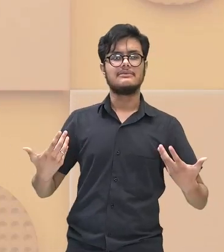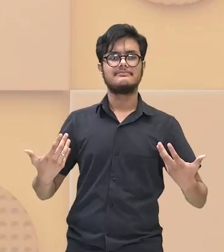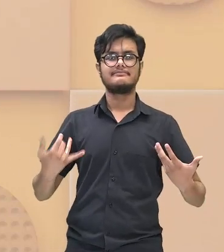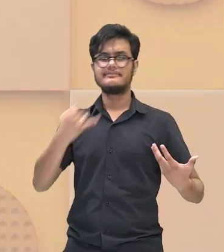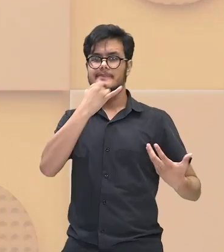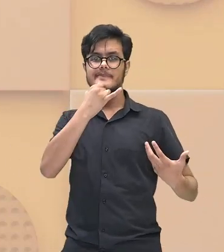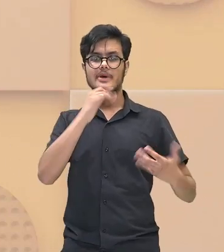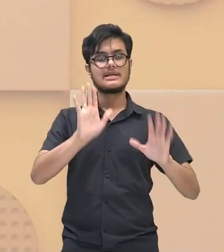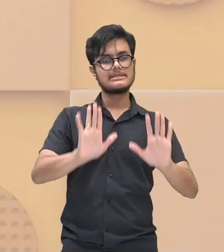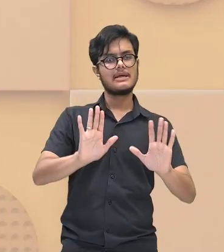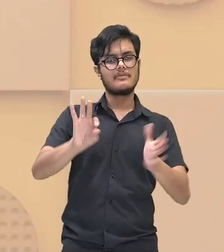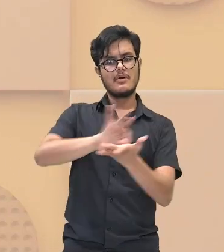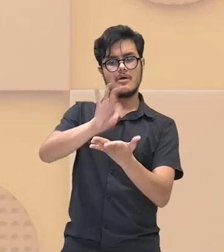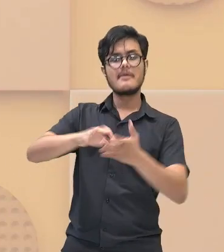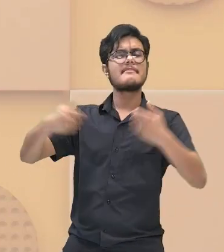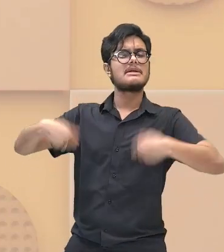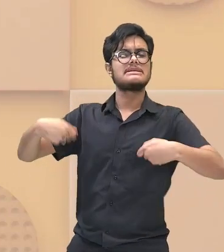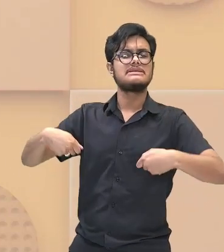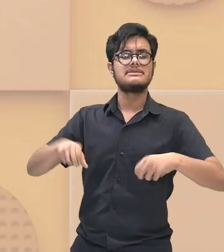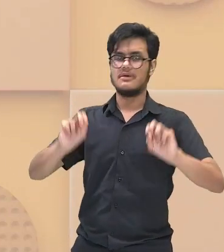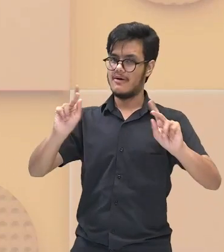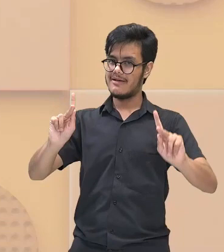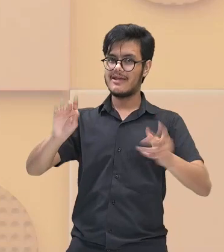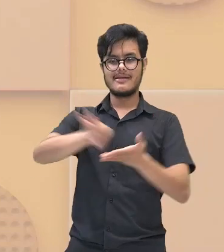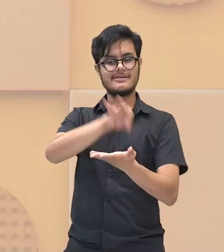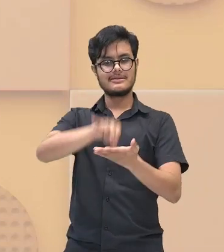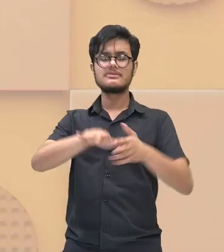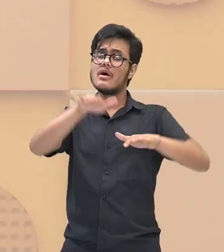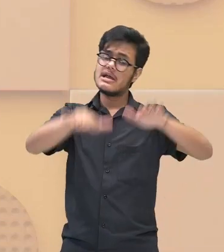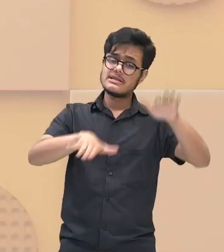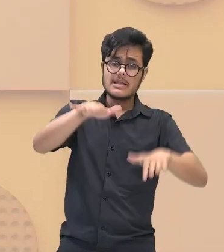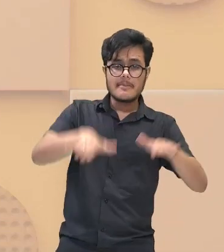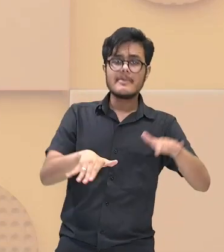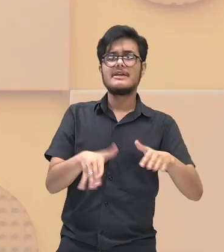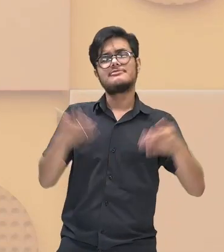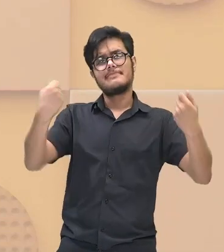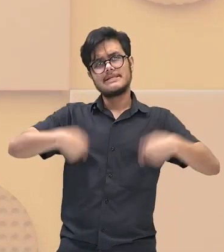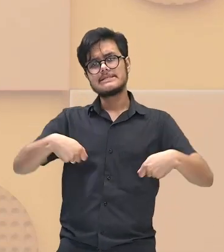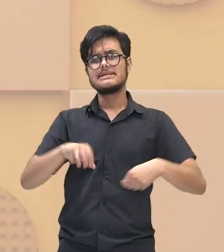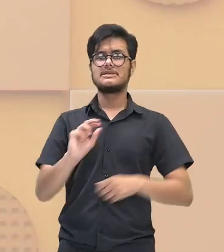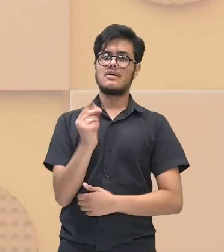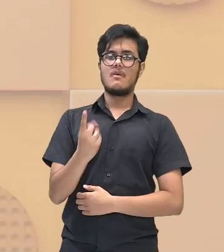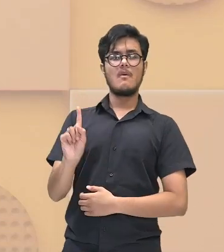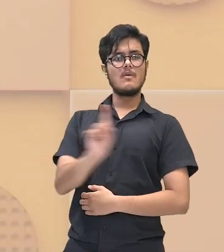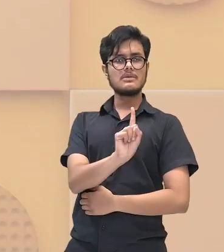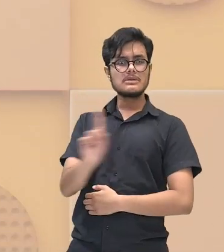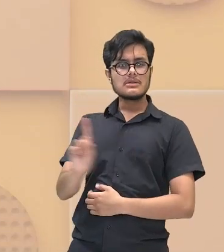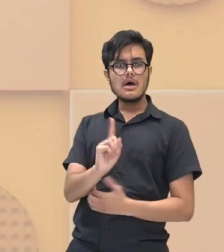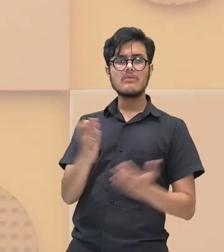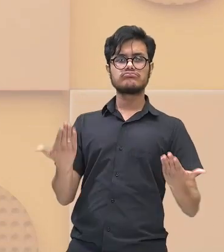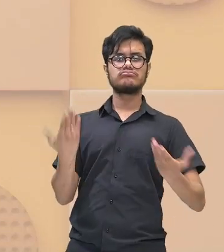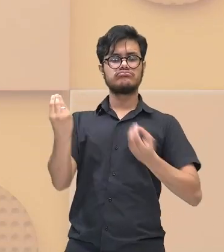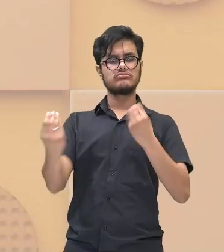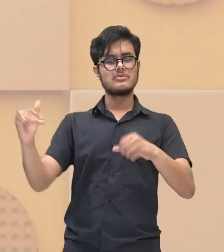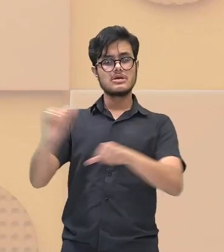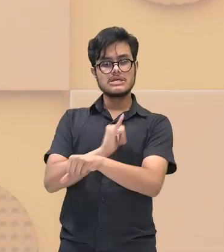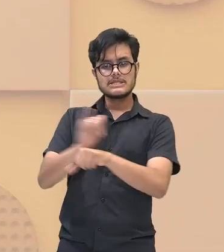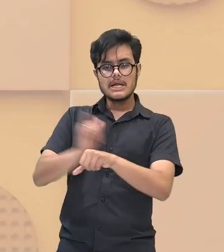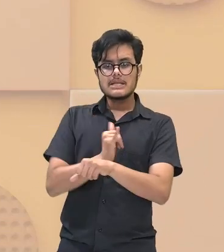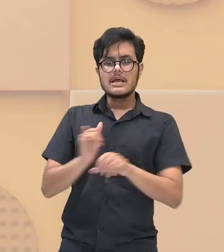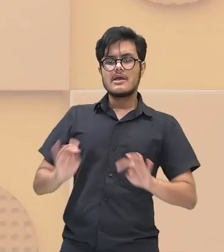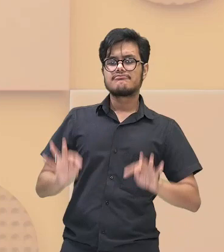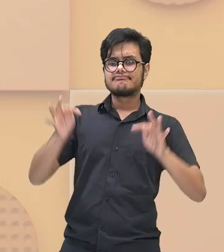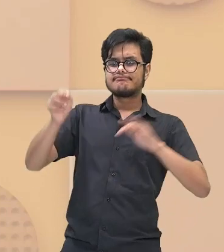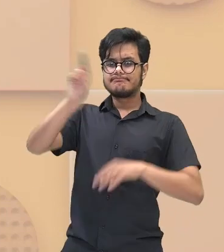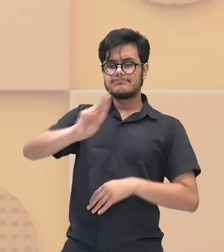cada tribo, de cada nação. Então, dependendo da necessidade, claro que eles vão desenvolver práticas para melhorar